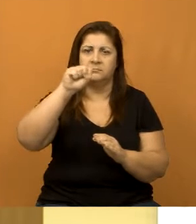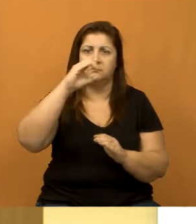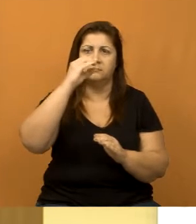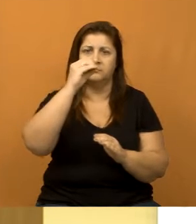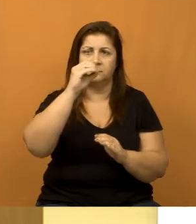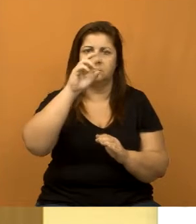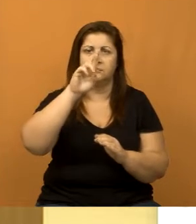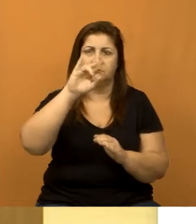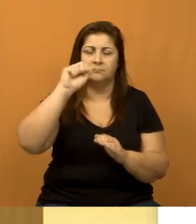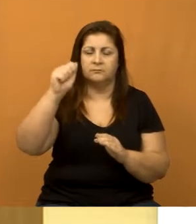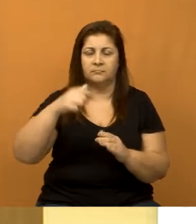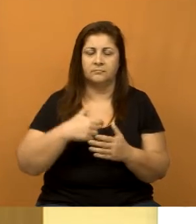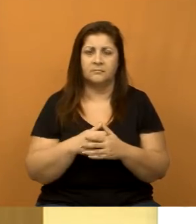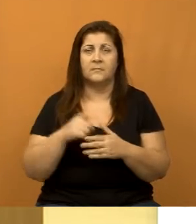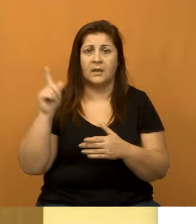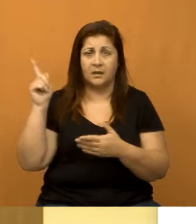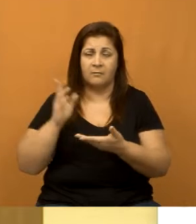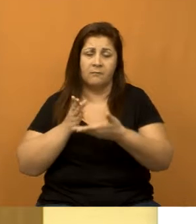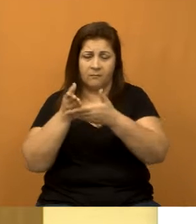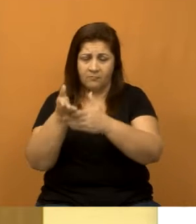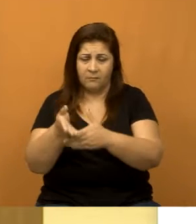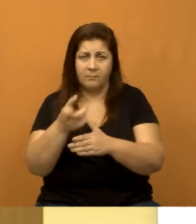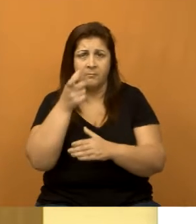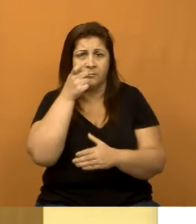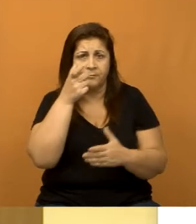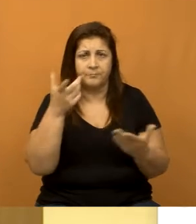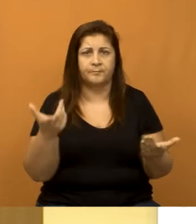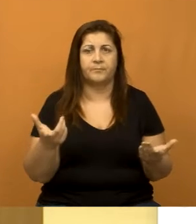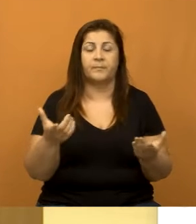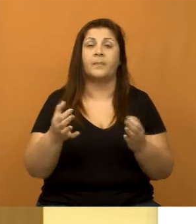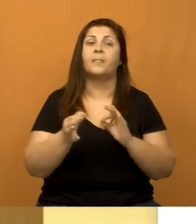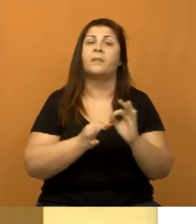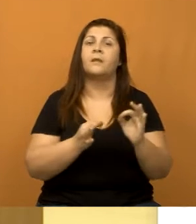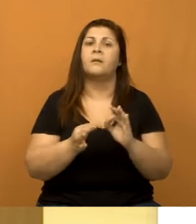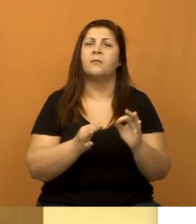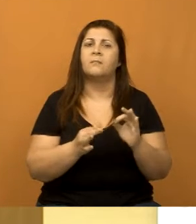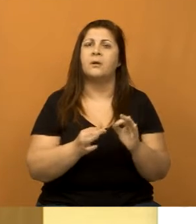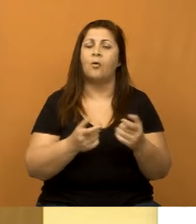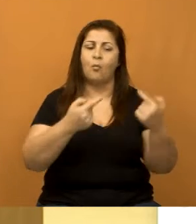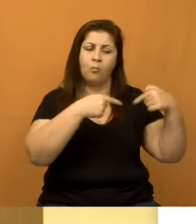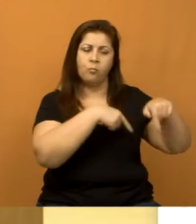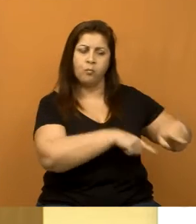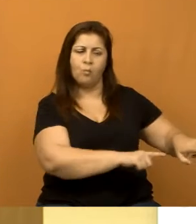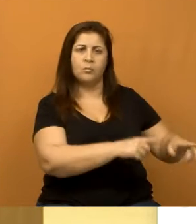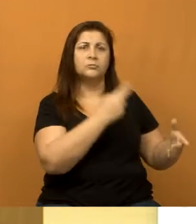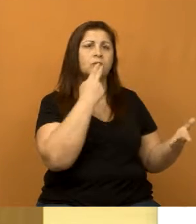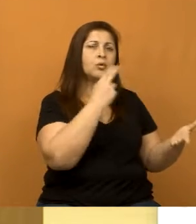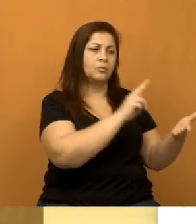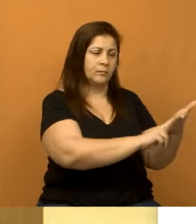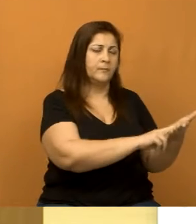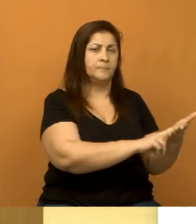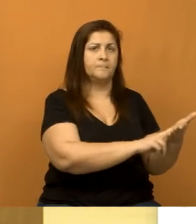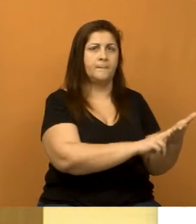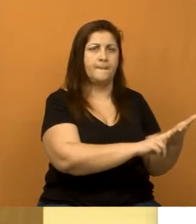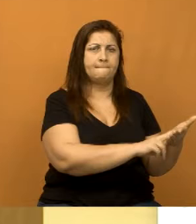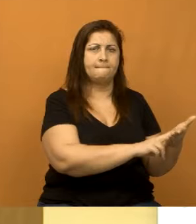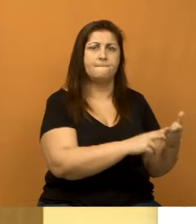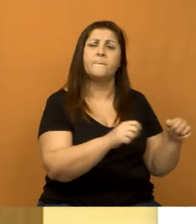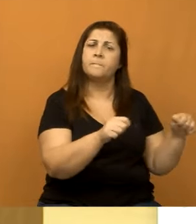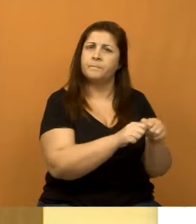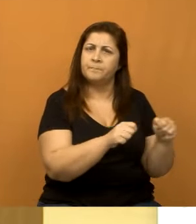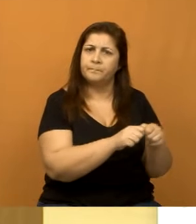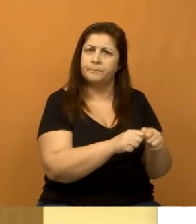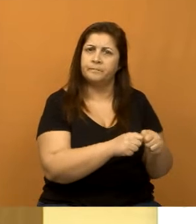Defensoria Pública para que a gente possa fazer uma representação contra os Correios, para que ele possa